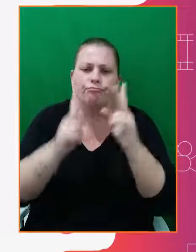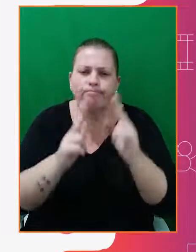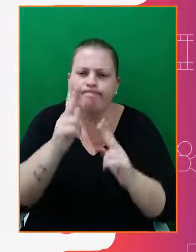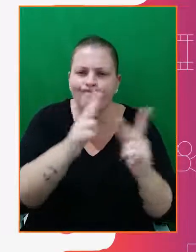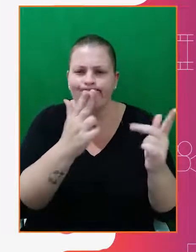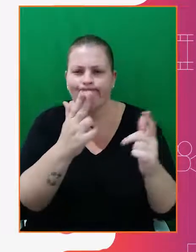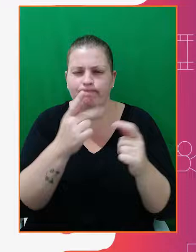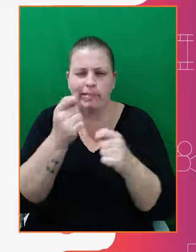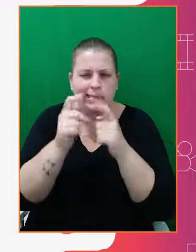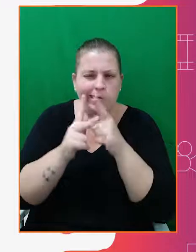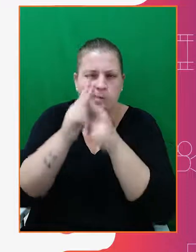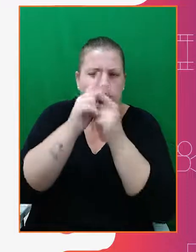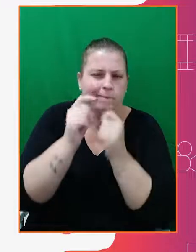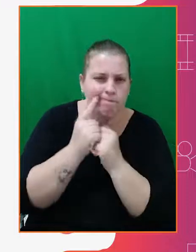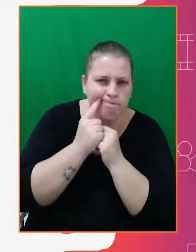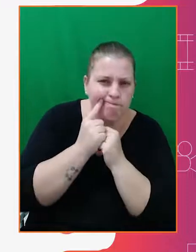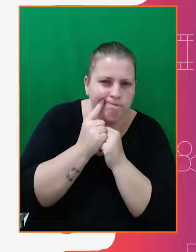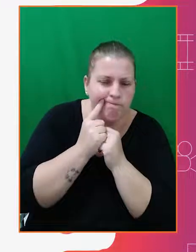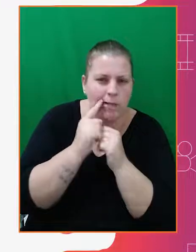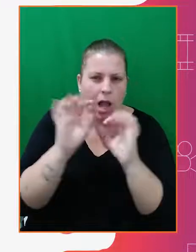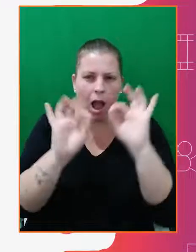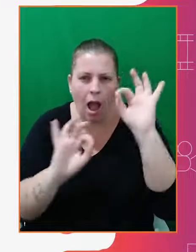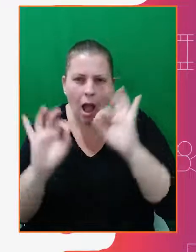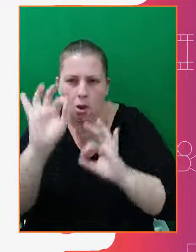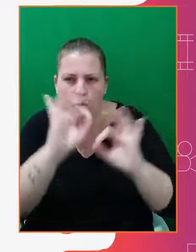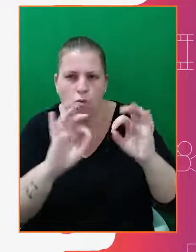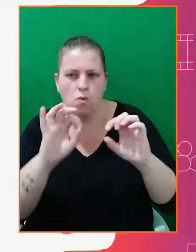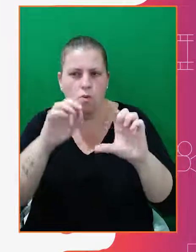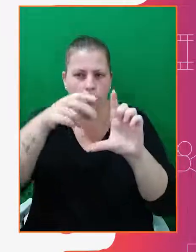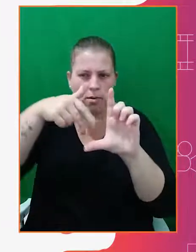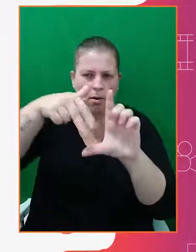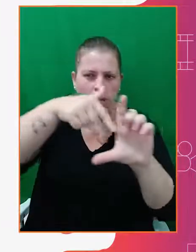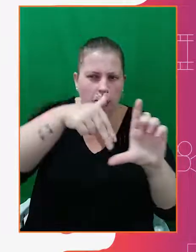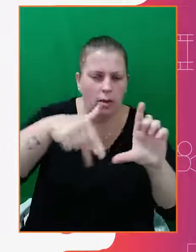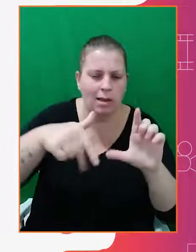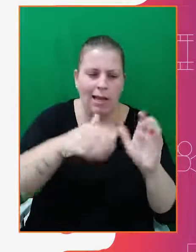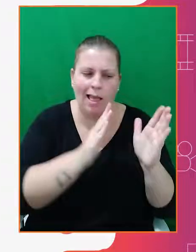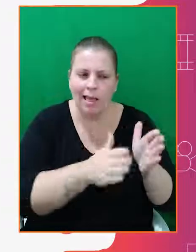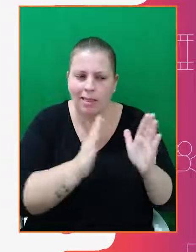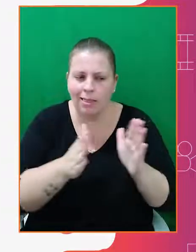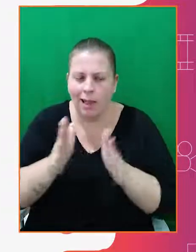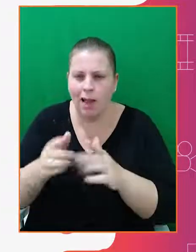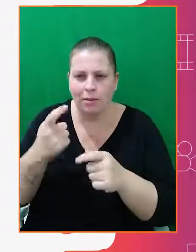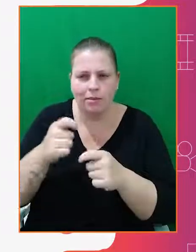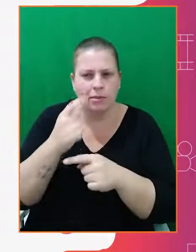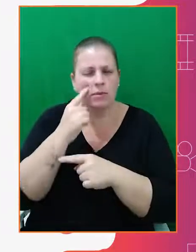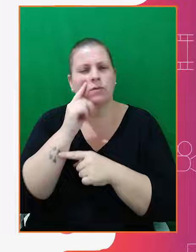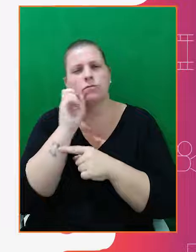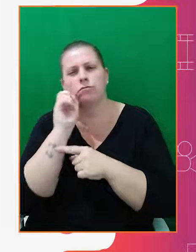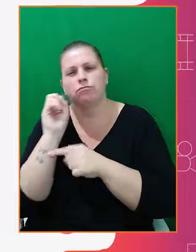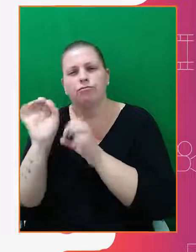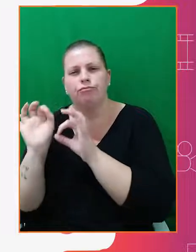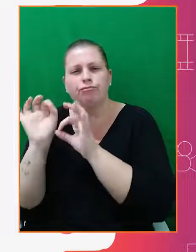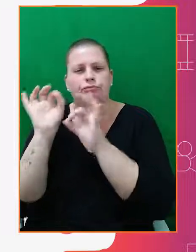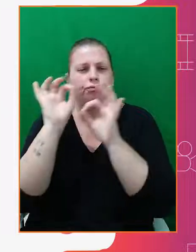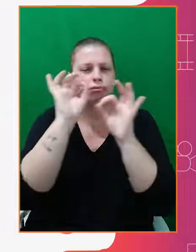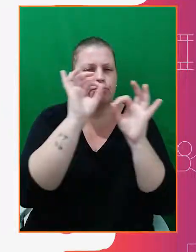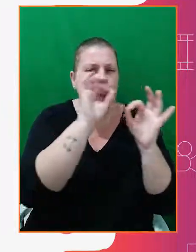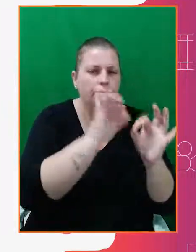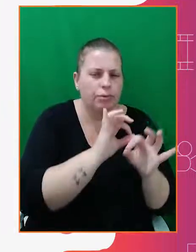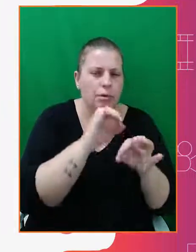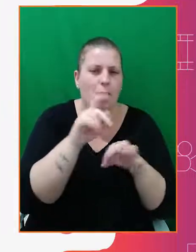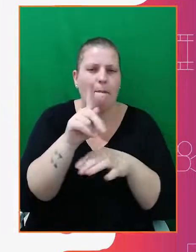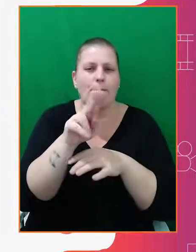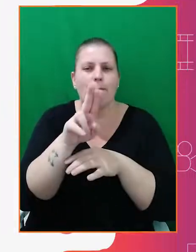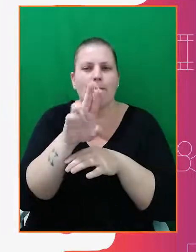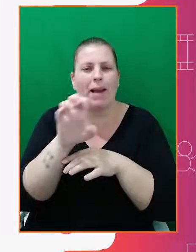que refazer alguma etapa de animação e que vai se determinar por onde vão se andar, se essas etapas